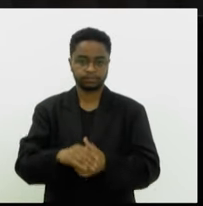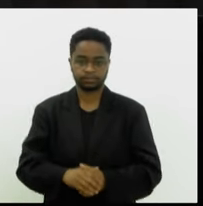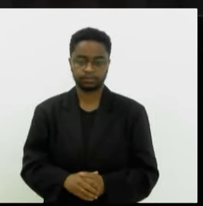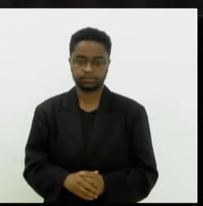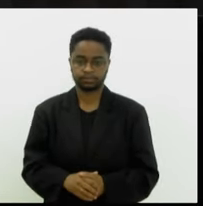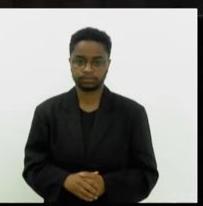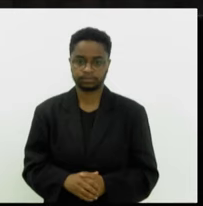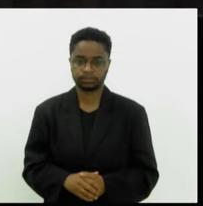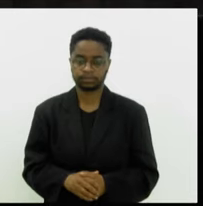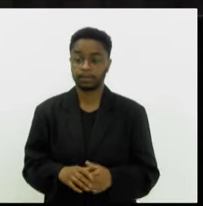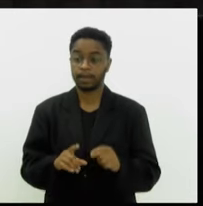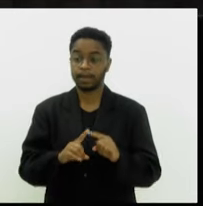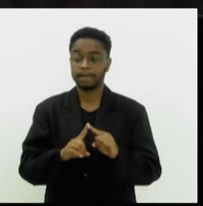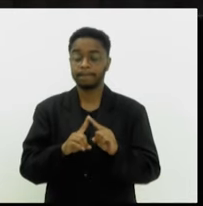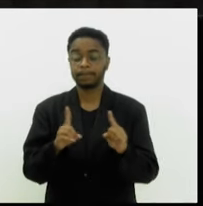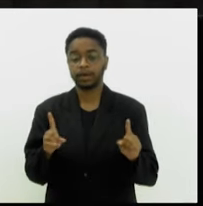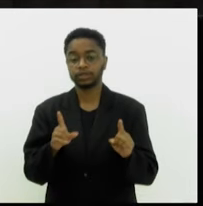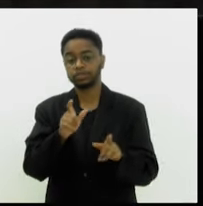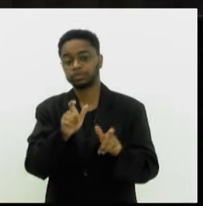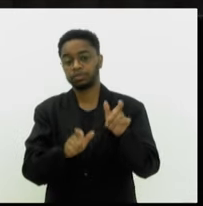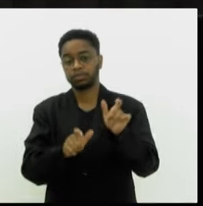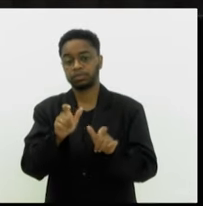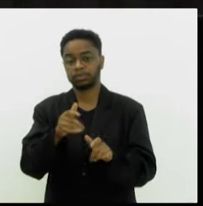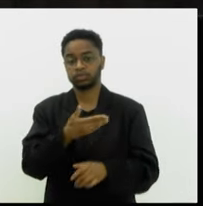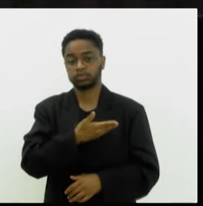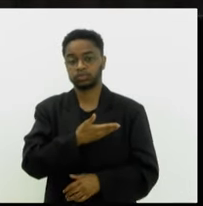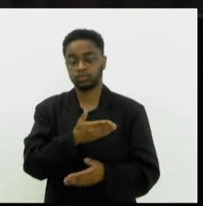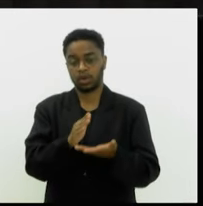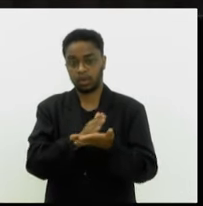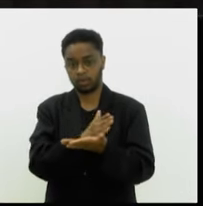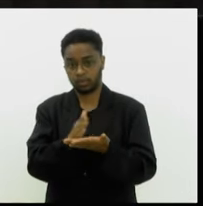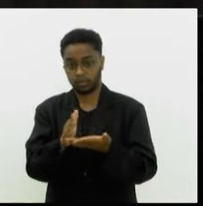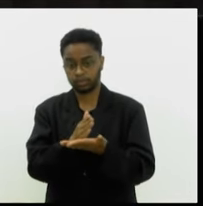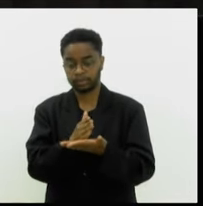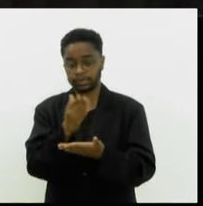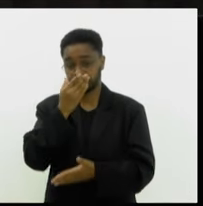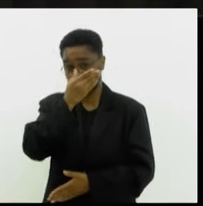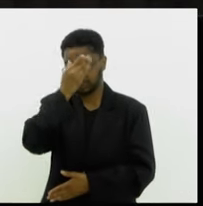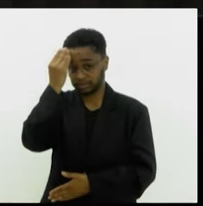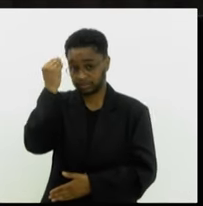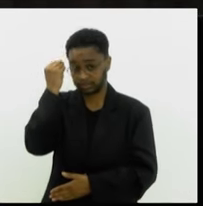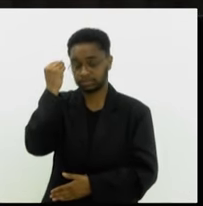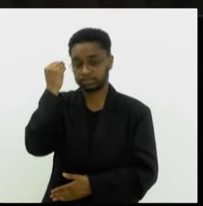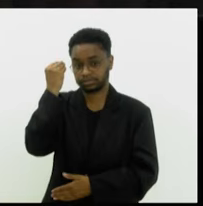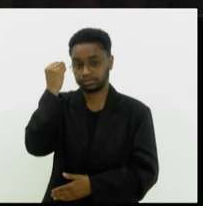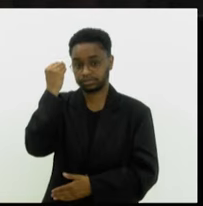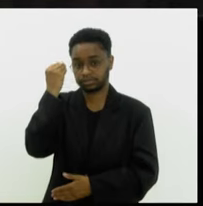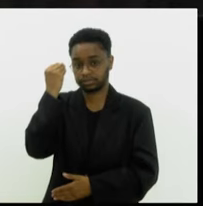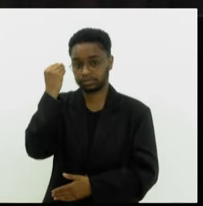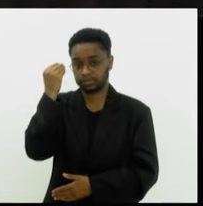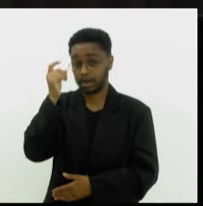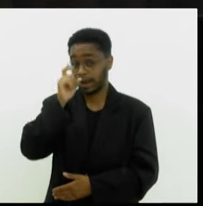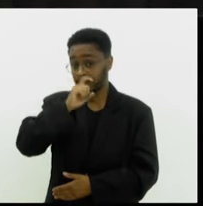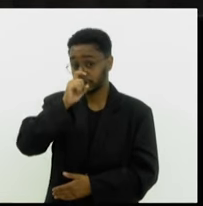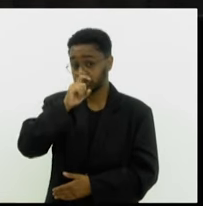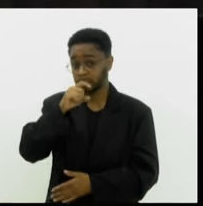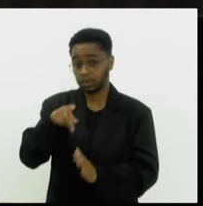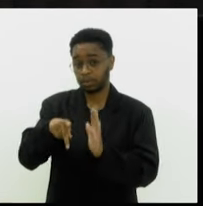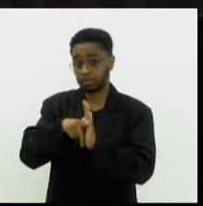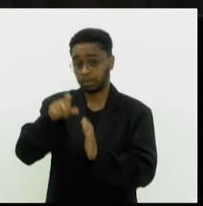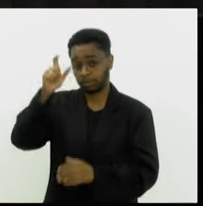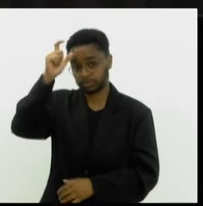Mas algumas pessoas, elas se esquecem que a mentira é do diabo.